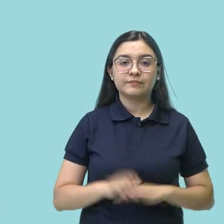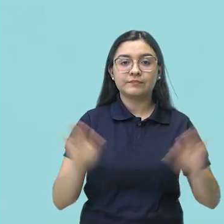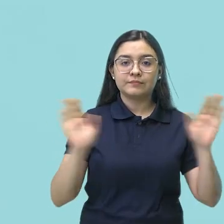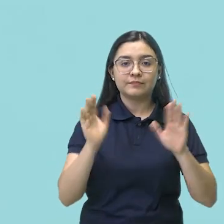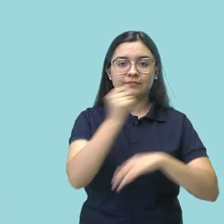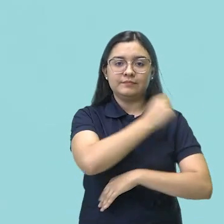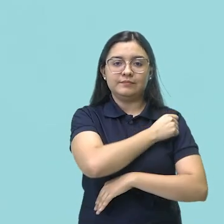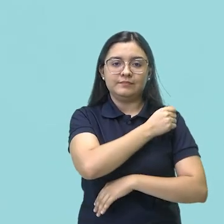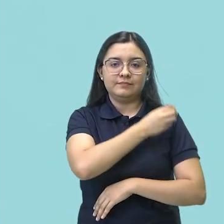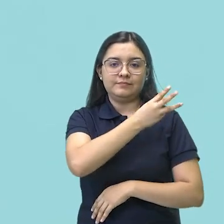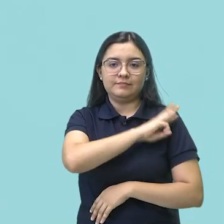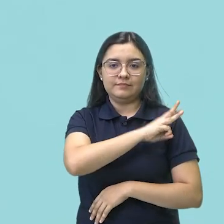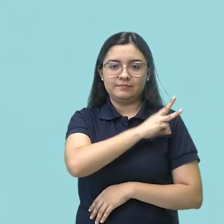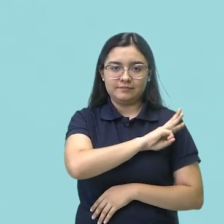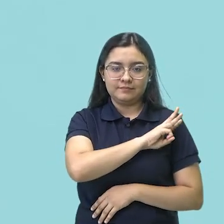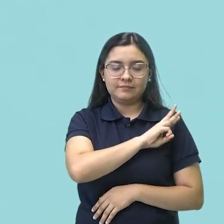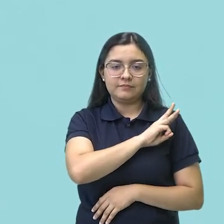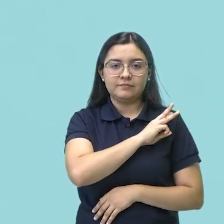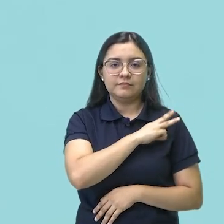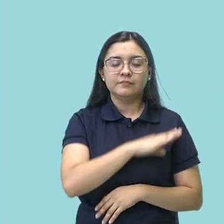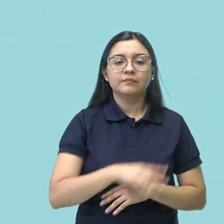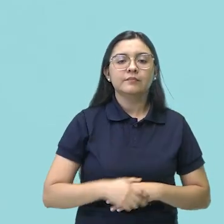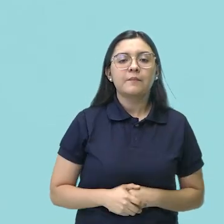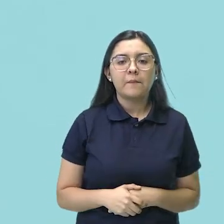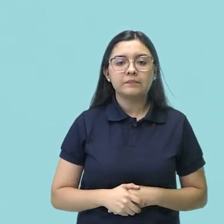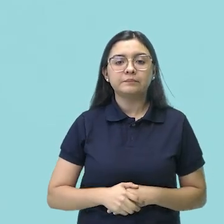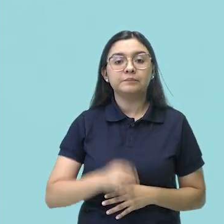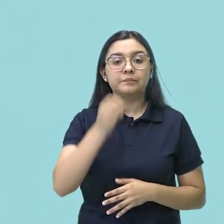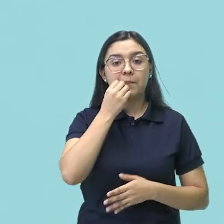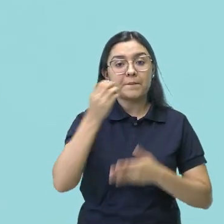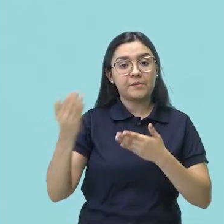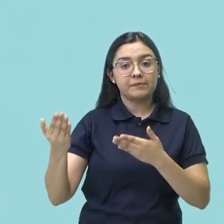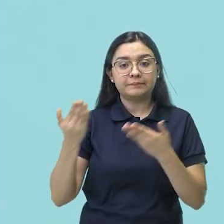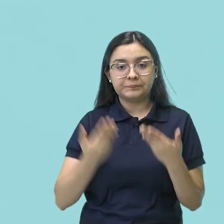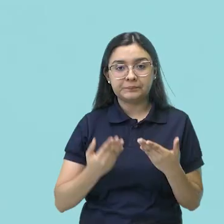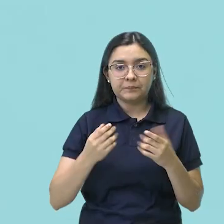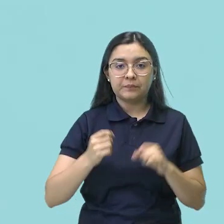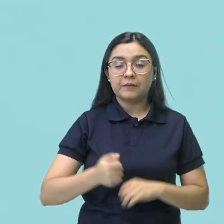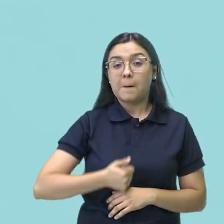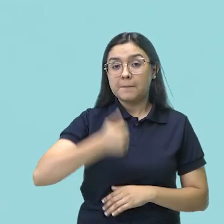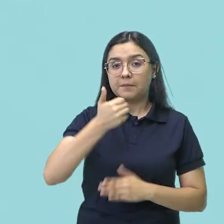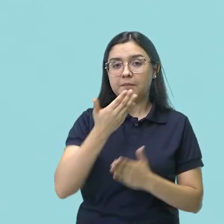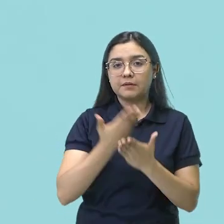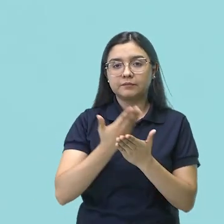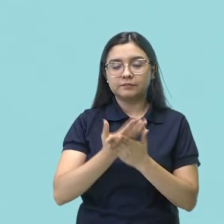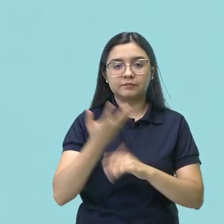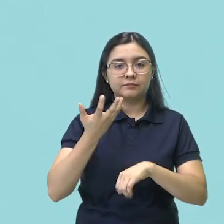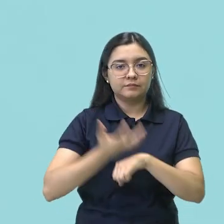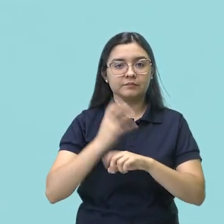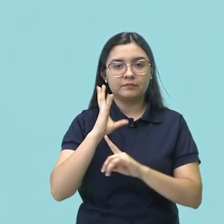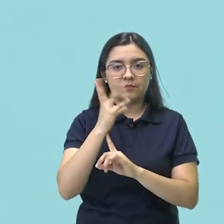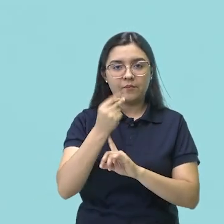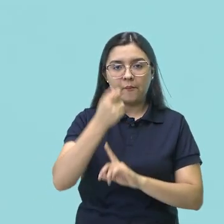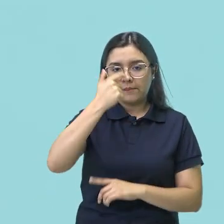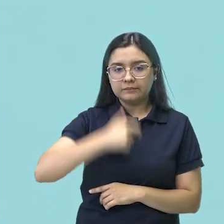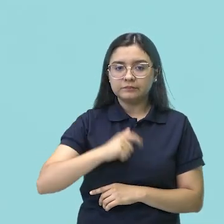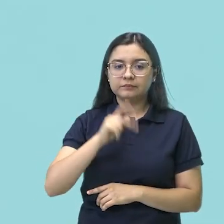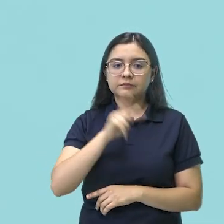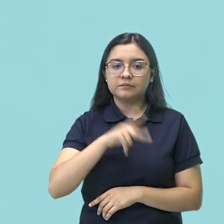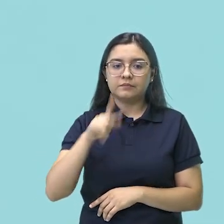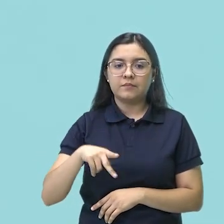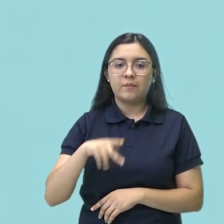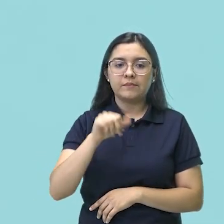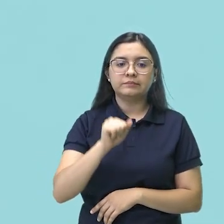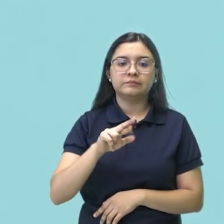Olá, alunos da terceira série do ensino médio, sejam bem-vindos à primeira aula de arte. Eu sou a